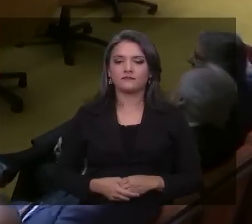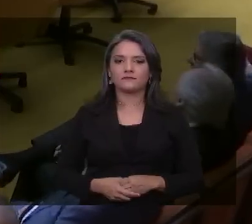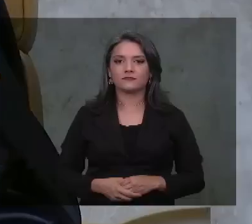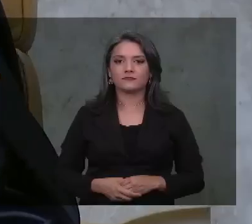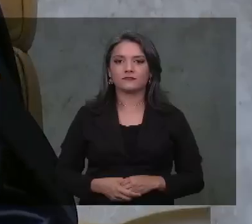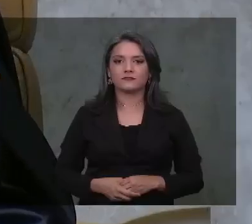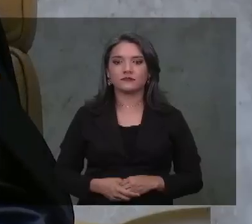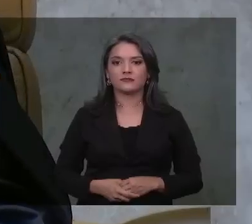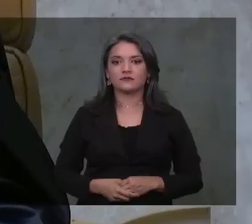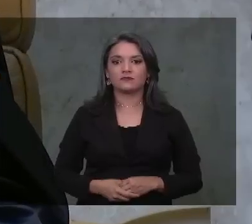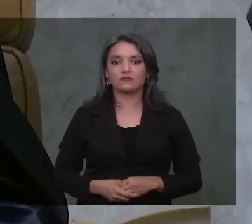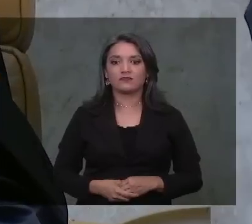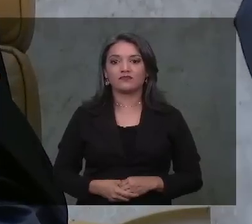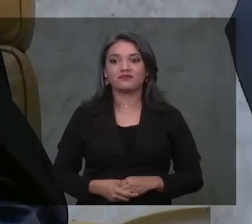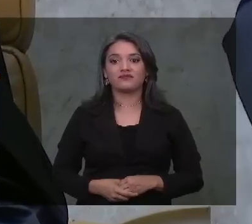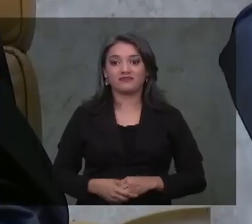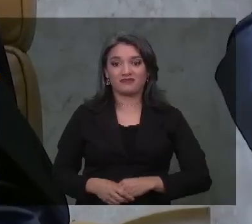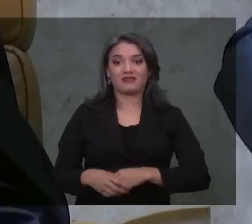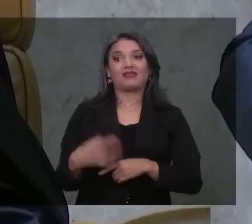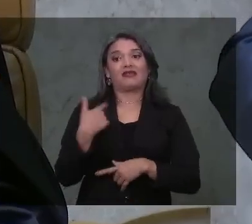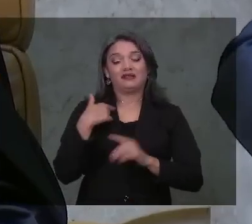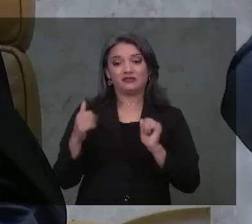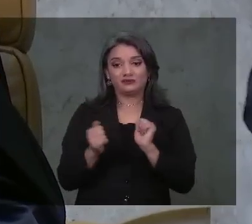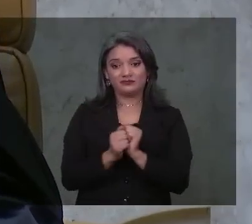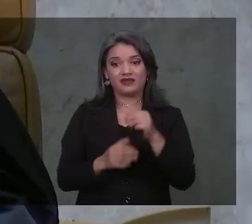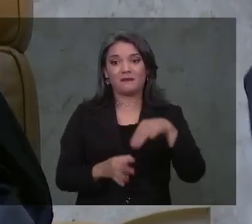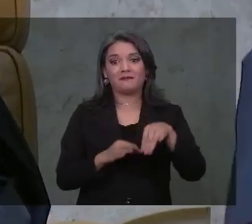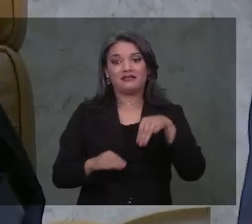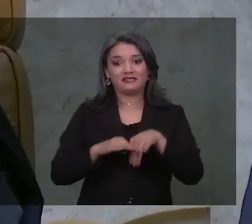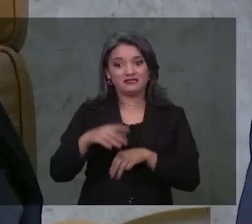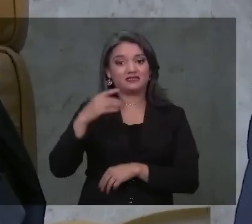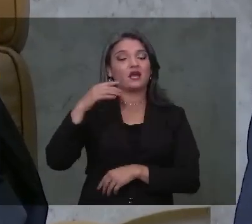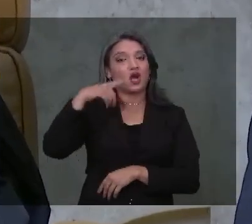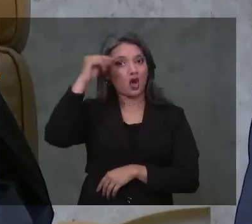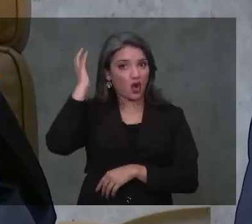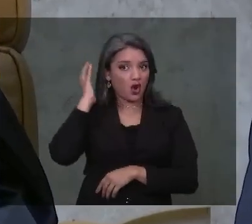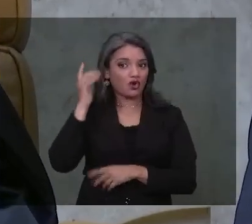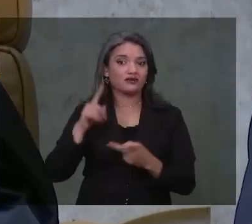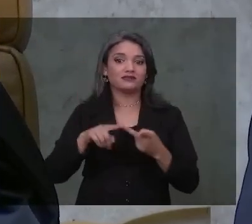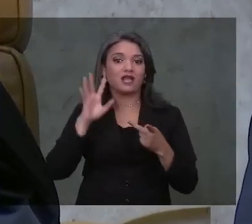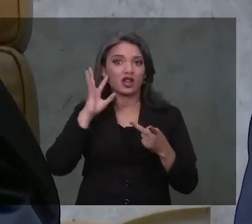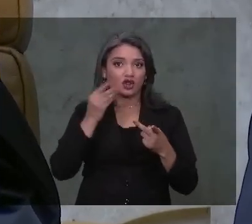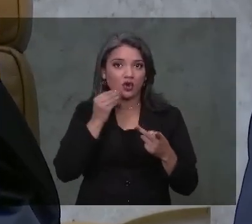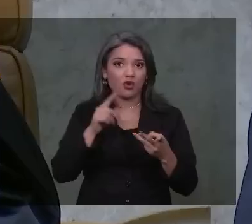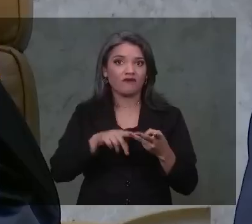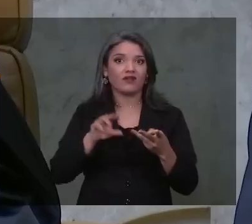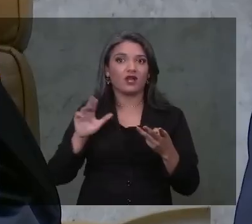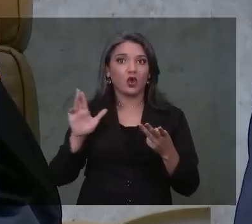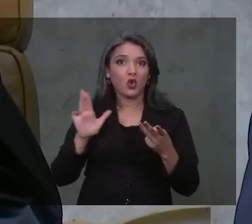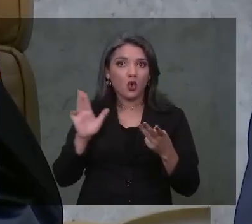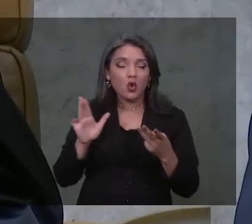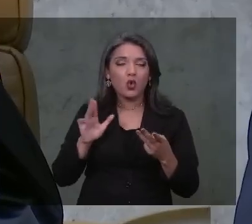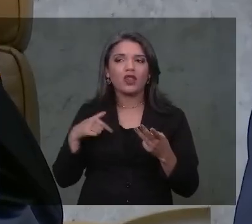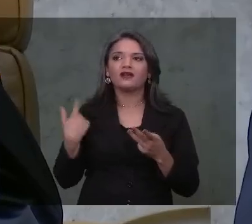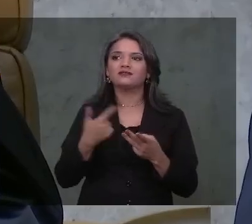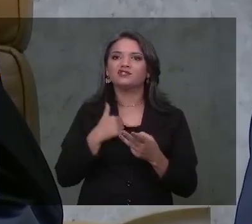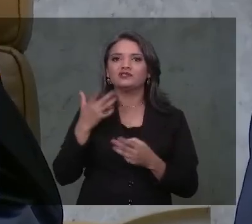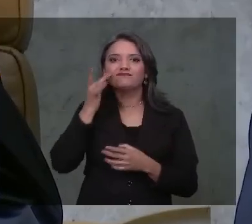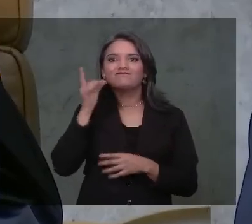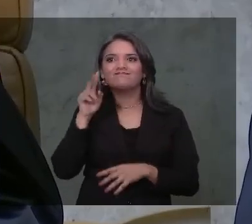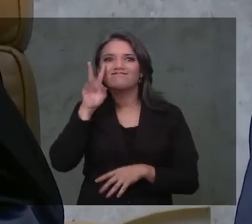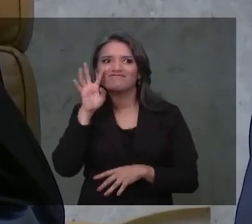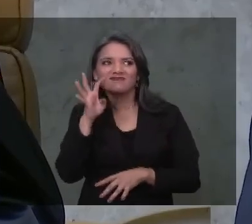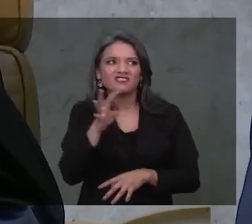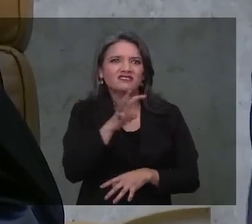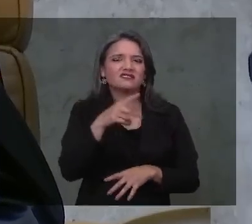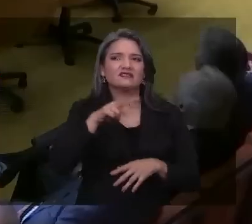Estivemos aqui naquela noite, a ministra Rosa, o ministro Toffoli, eu próprio, o presidente Lula, e vimos os destroços, e